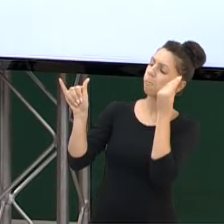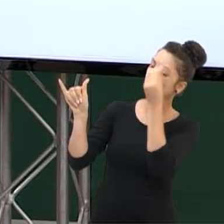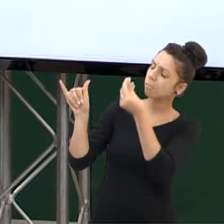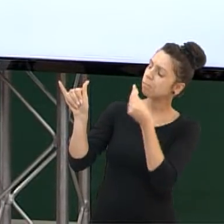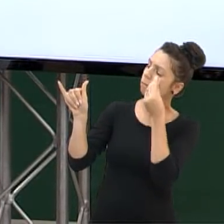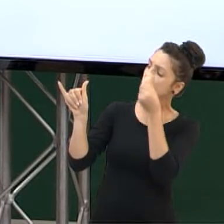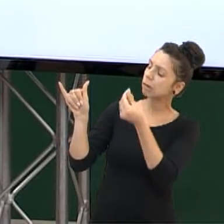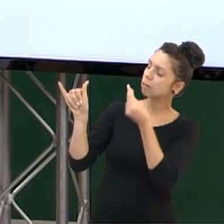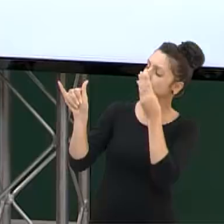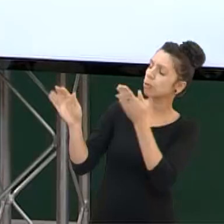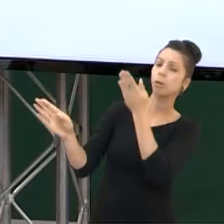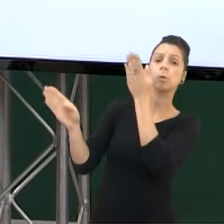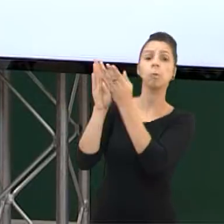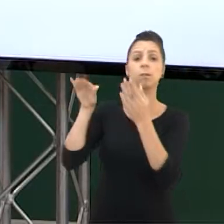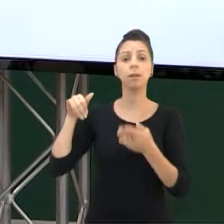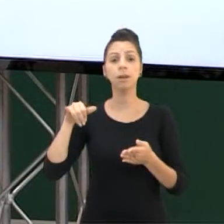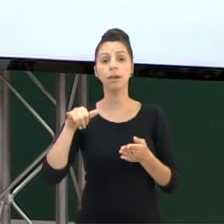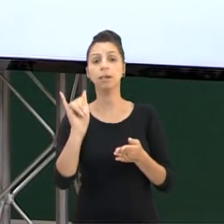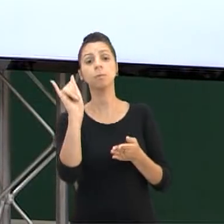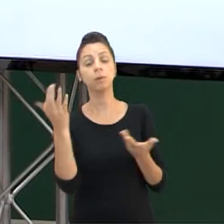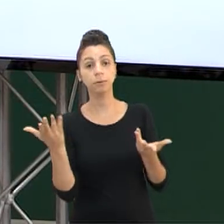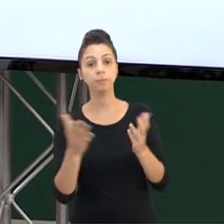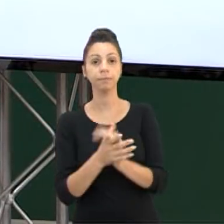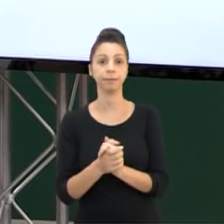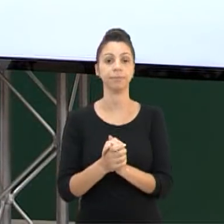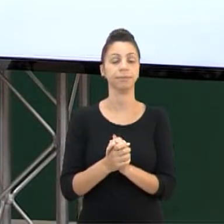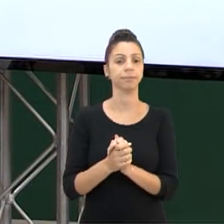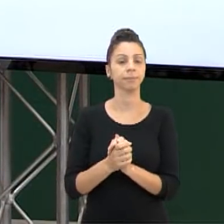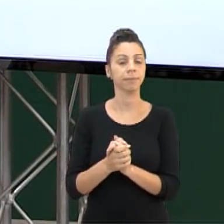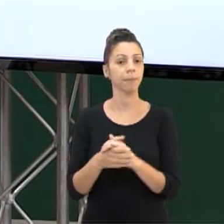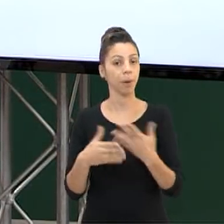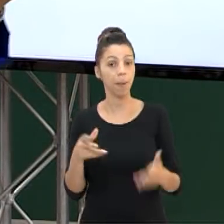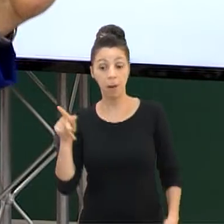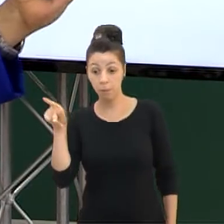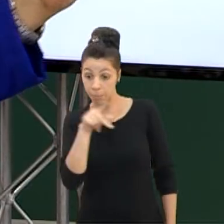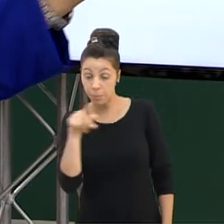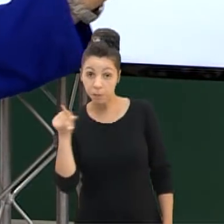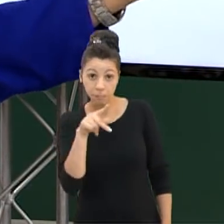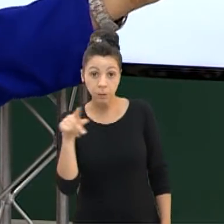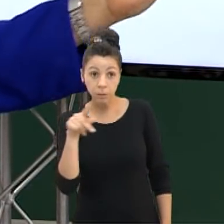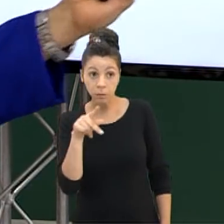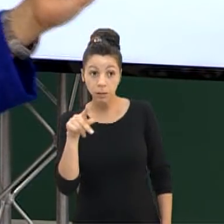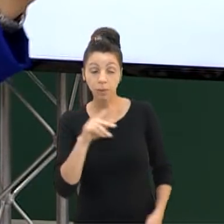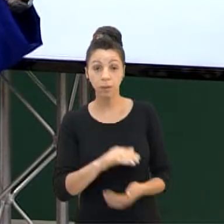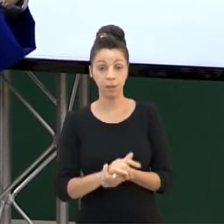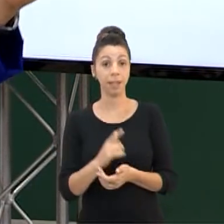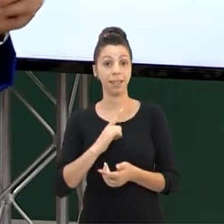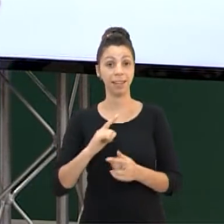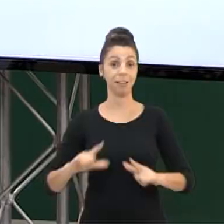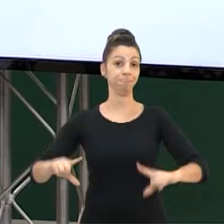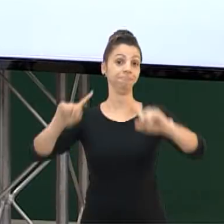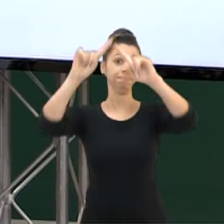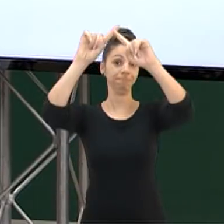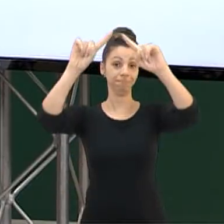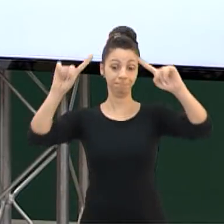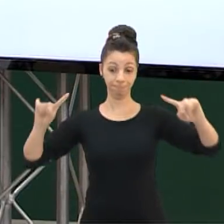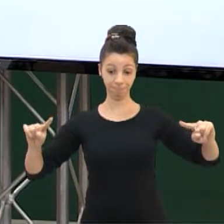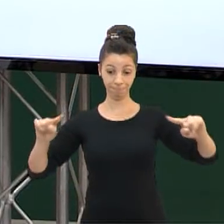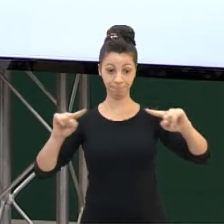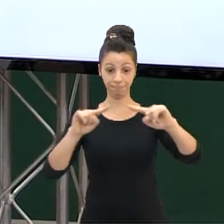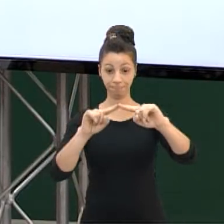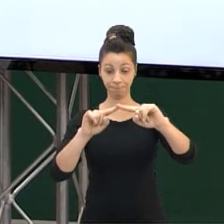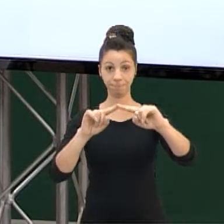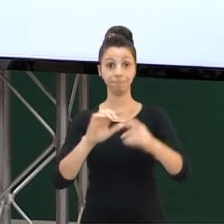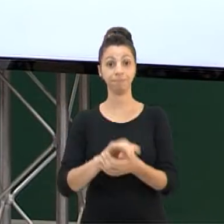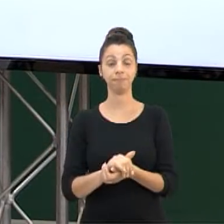achar o valor de y? Bom, lembra que o professor comentou? Nós temos um triângulo. E aqui, nesse caso,